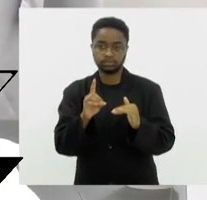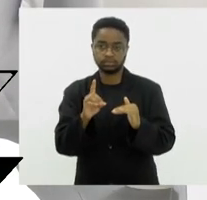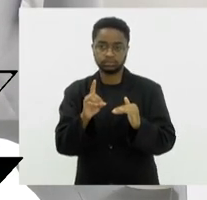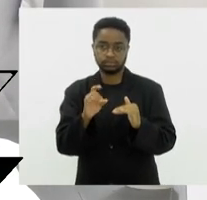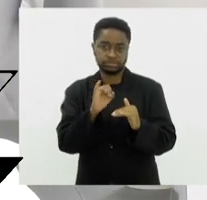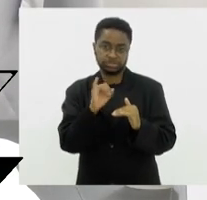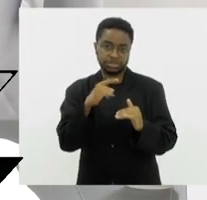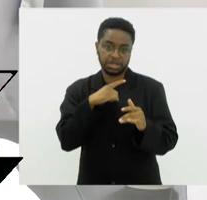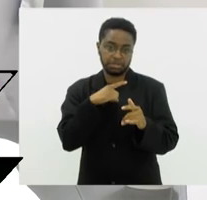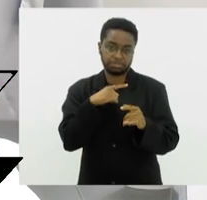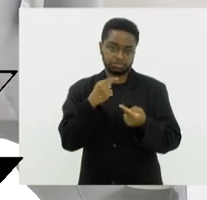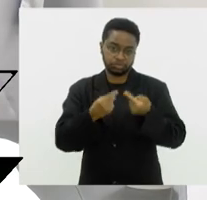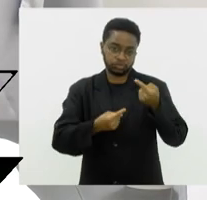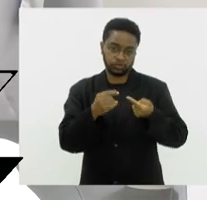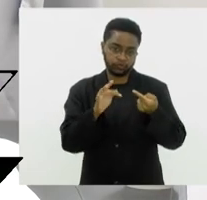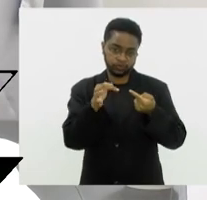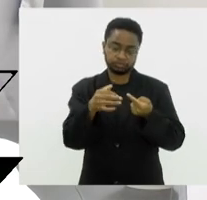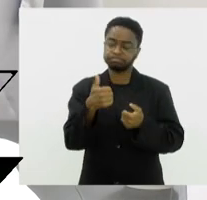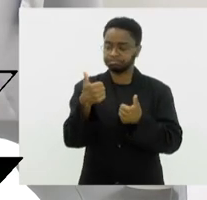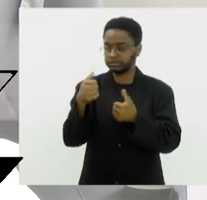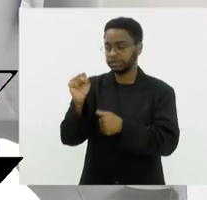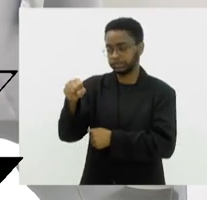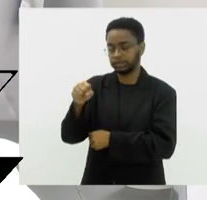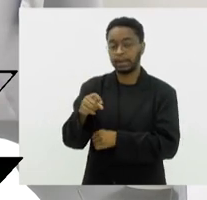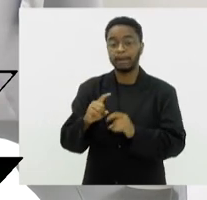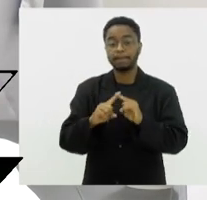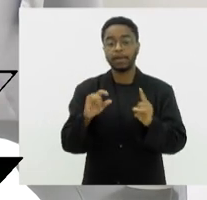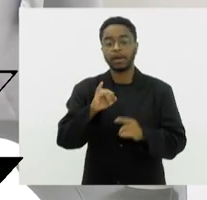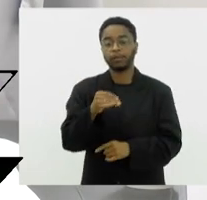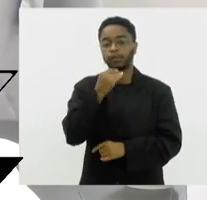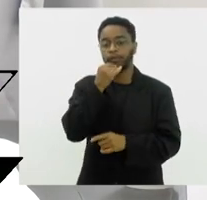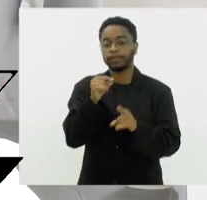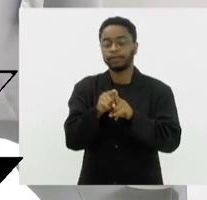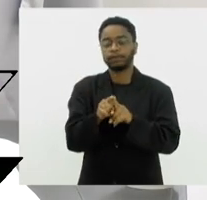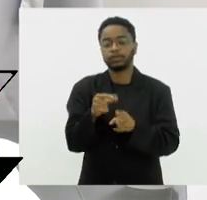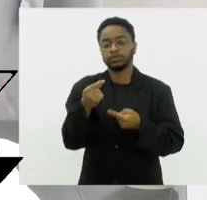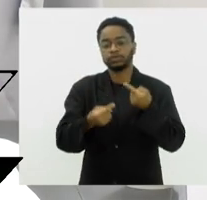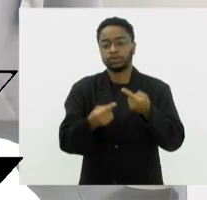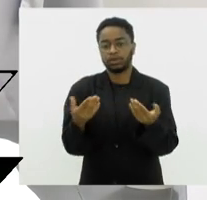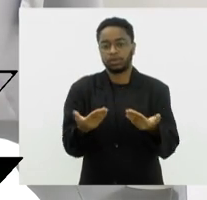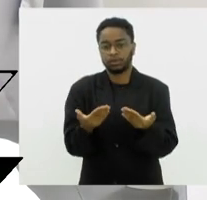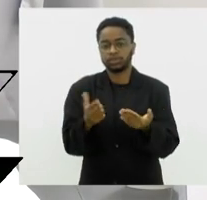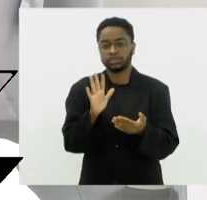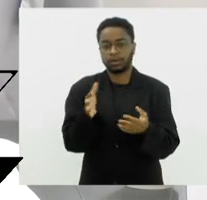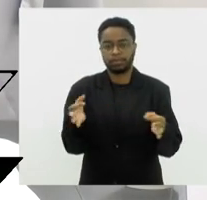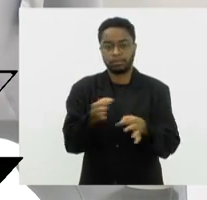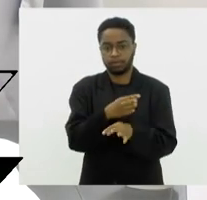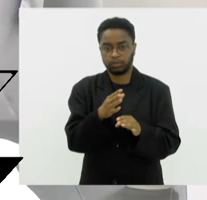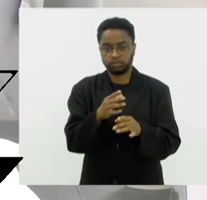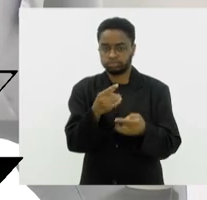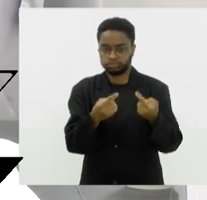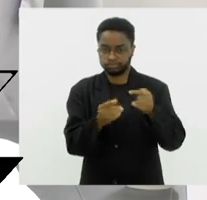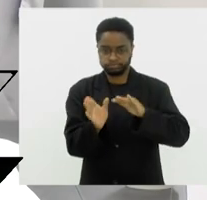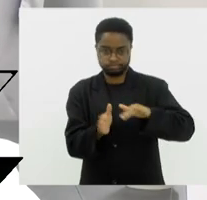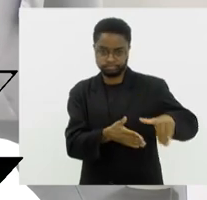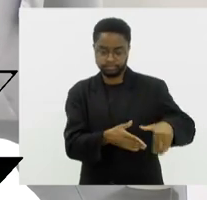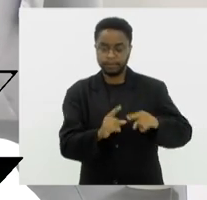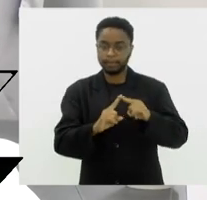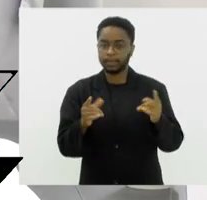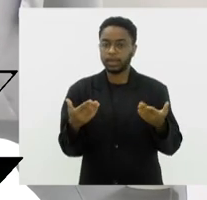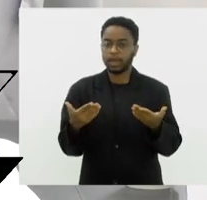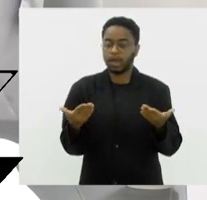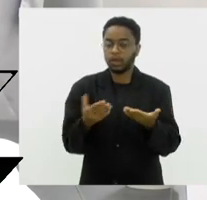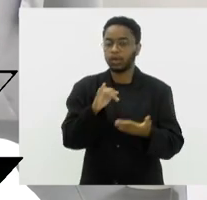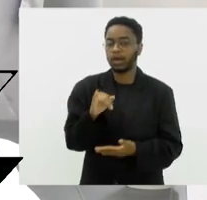qualquer divergência futura, claro, de mérito. Contempla amplamente. Agora, aproveita a discussão também, já está pacificado, aproveita a discussão,